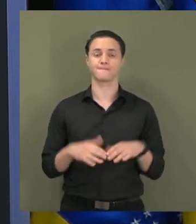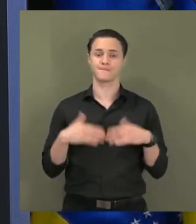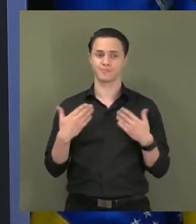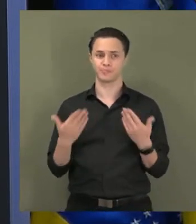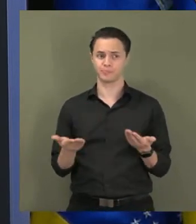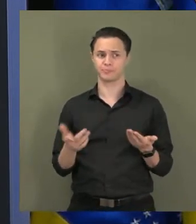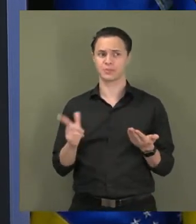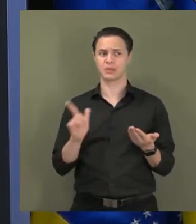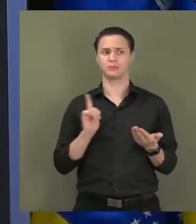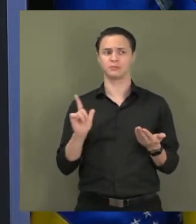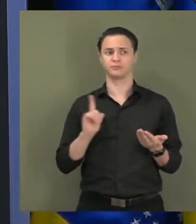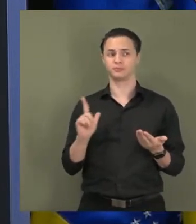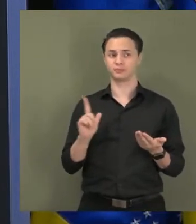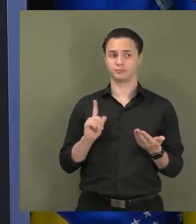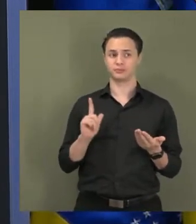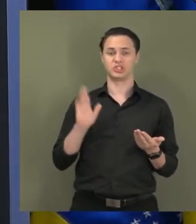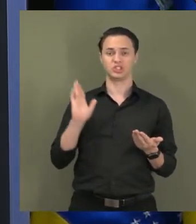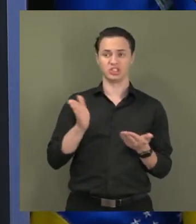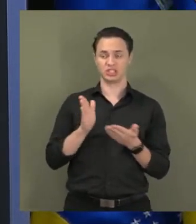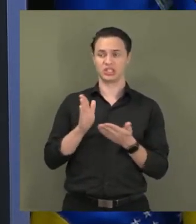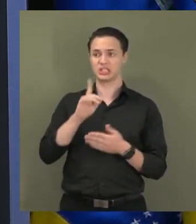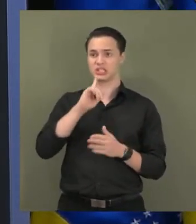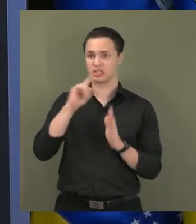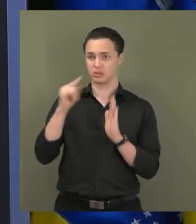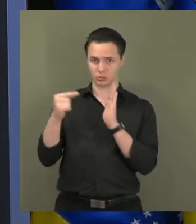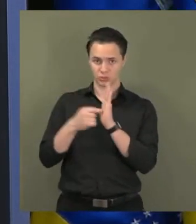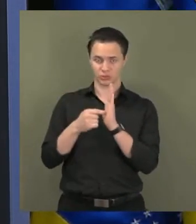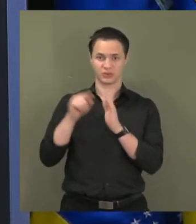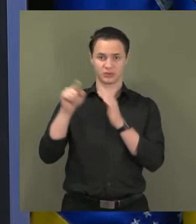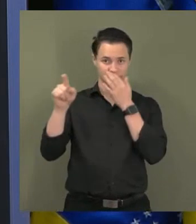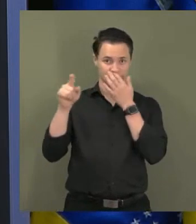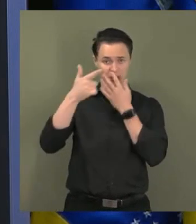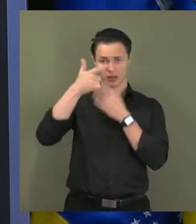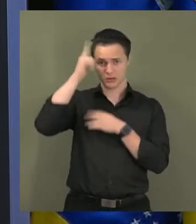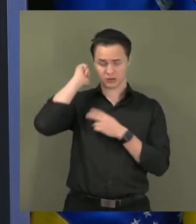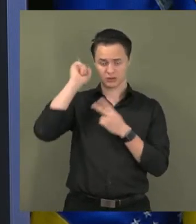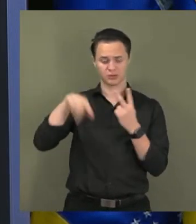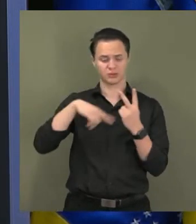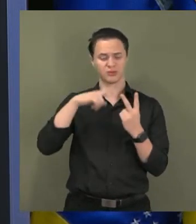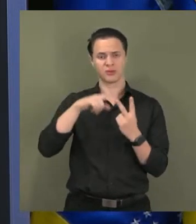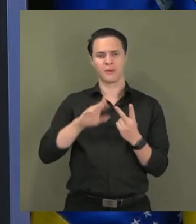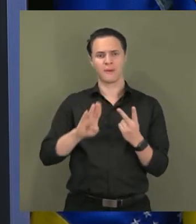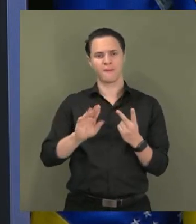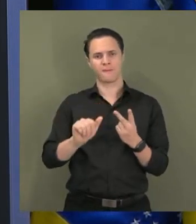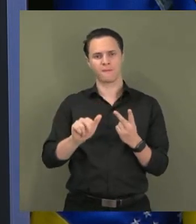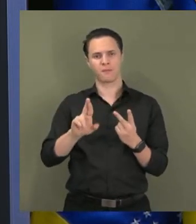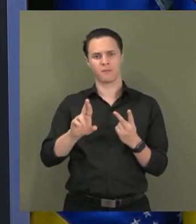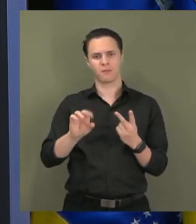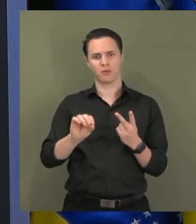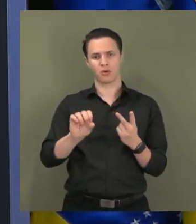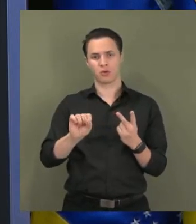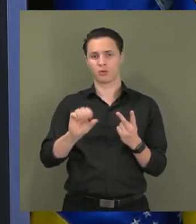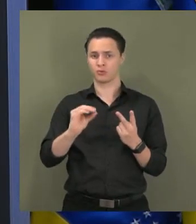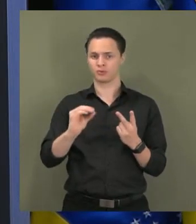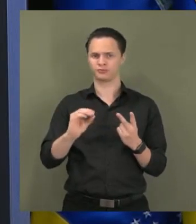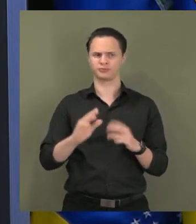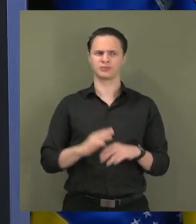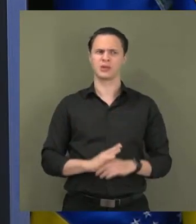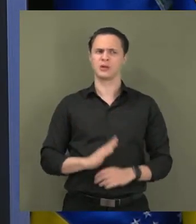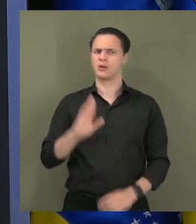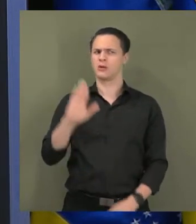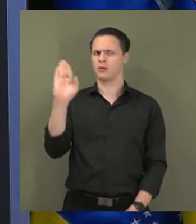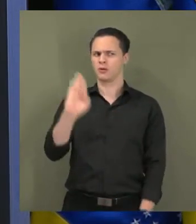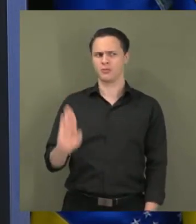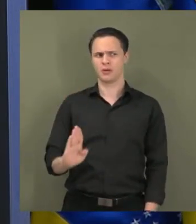os campeões de denúncia são Alexandre de Moraes e Barroso. A República Brasileira não pode